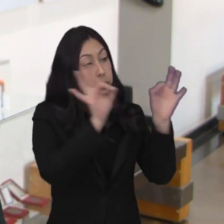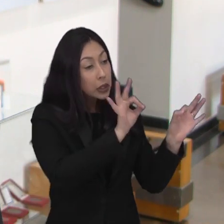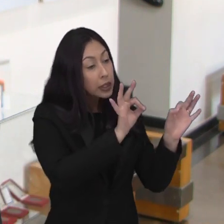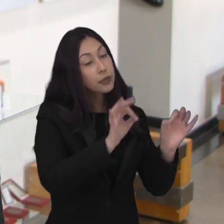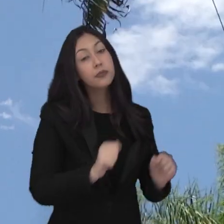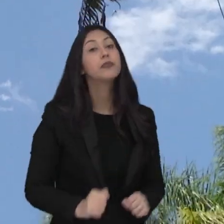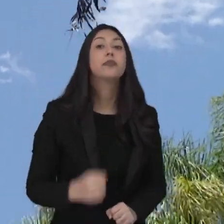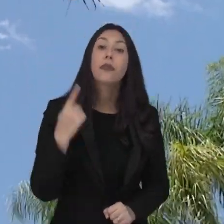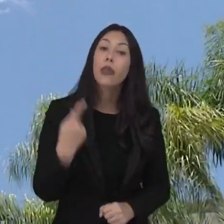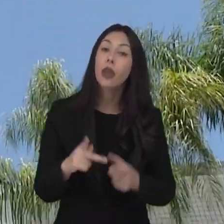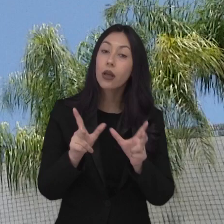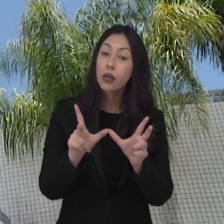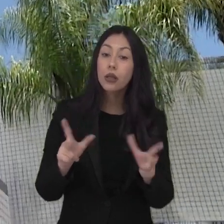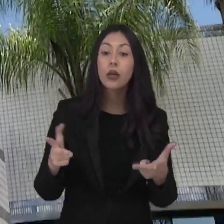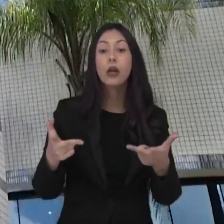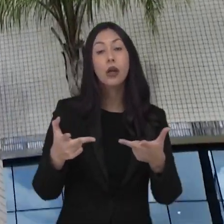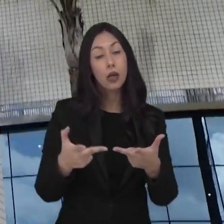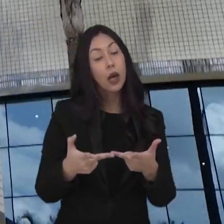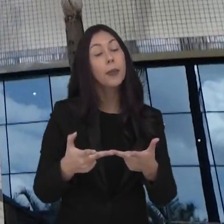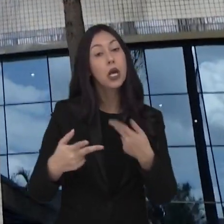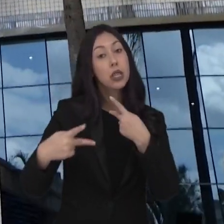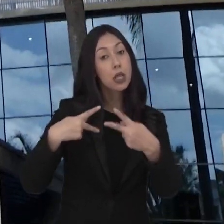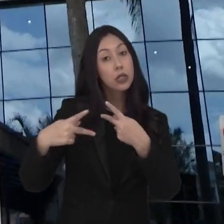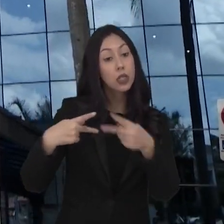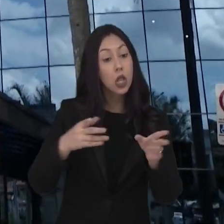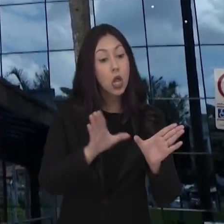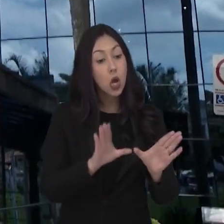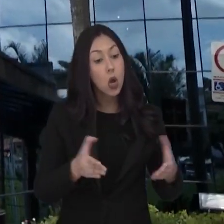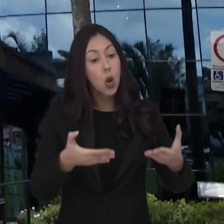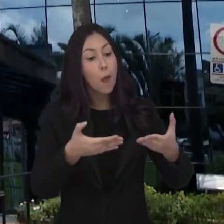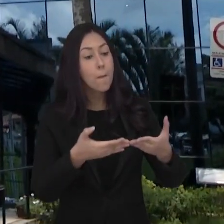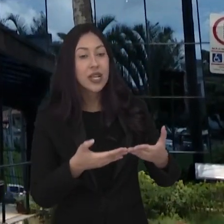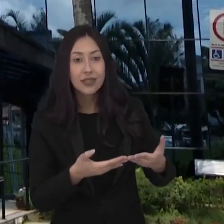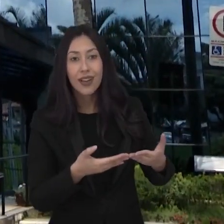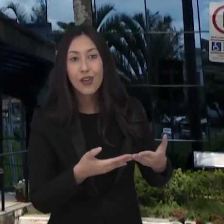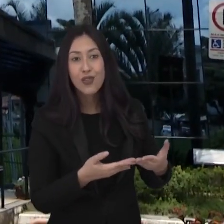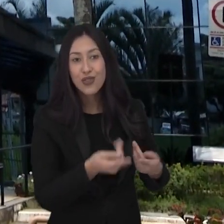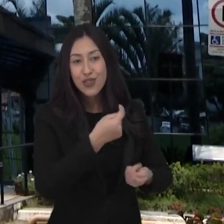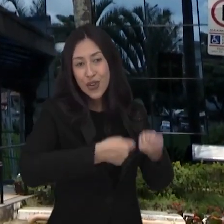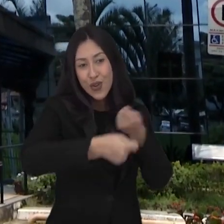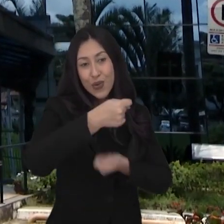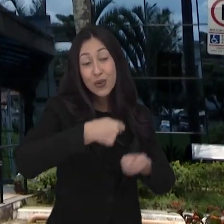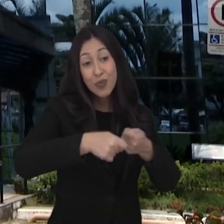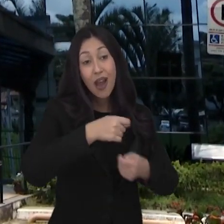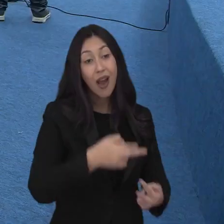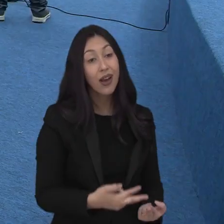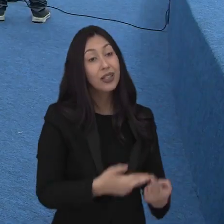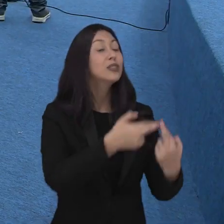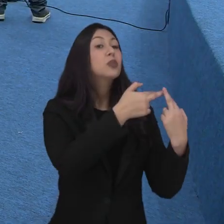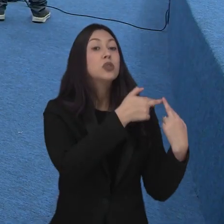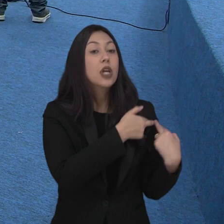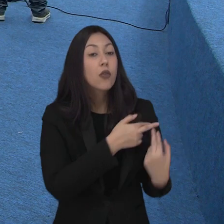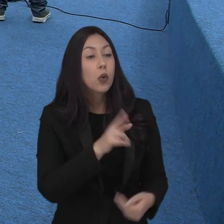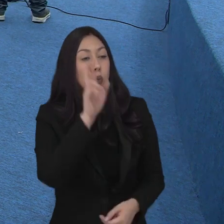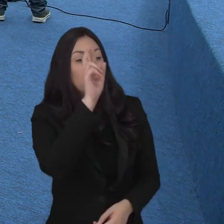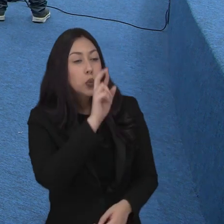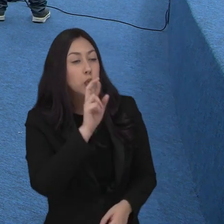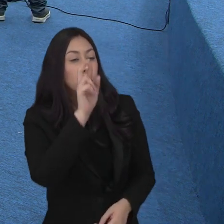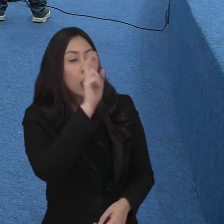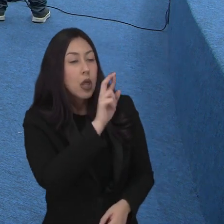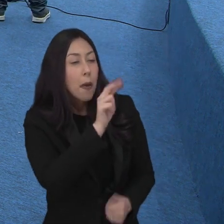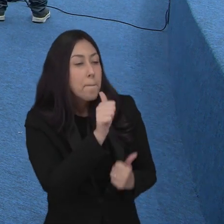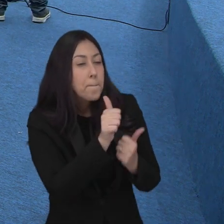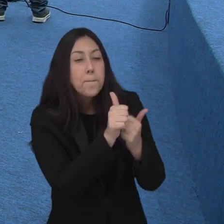sendo gasto. Aqui na Câmara de São José dos Campos, a Comissão de Economia e Finanças é uma das responsáveis por analisar de perto